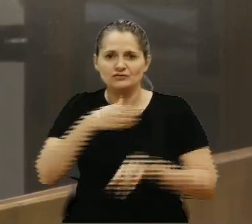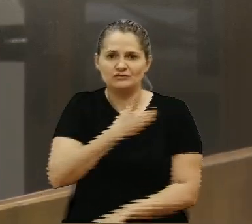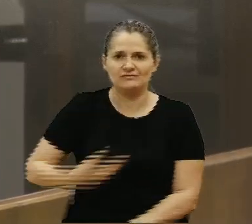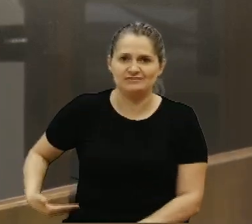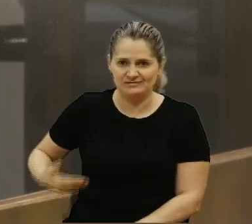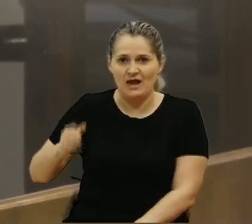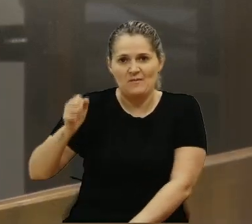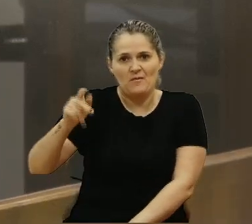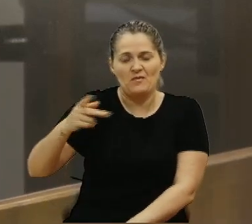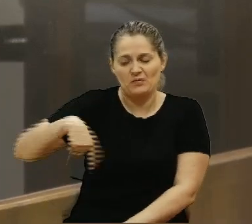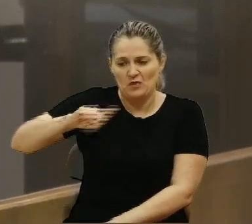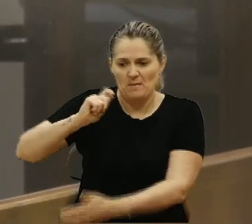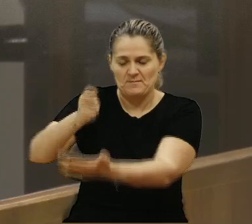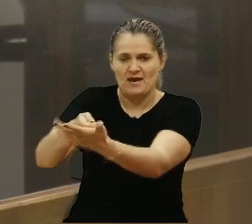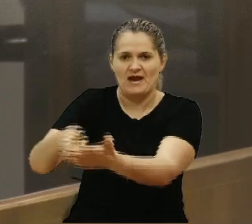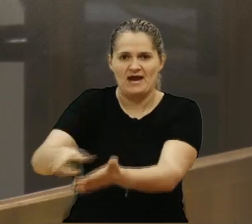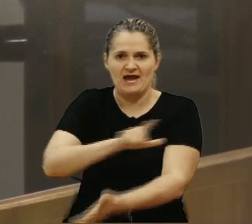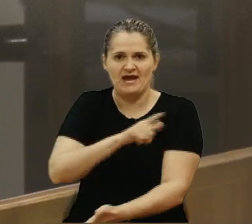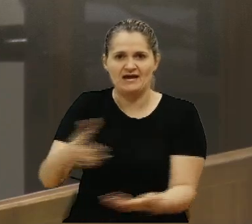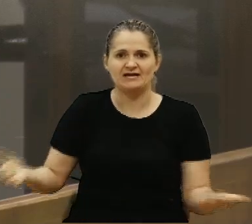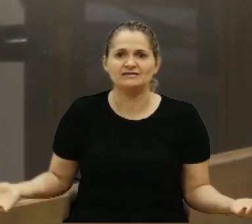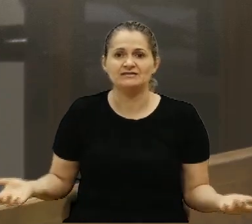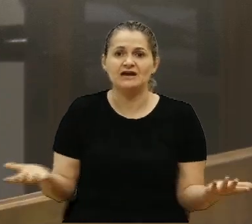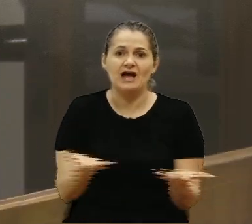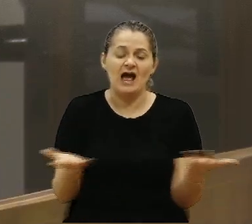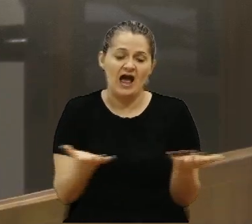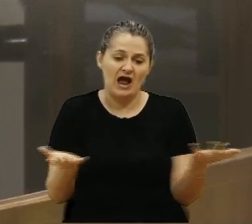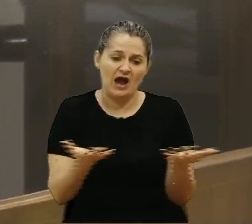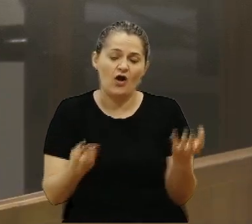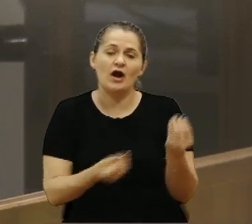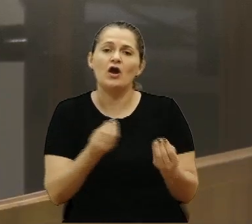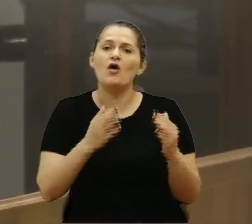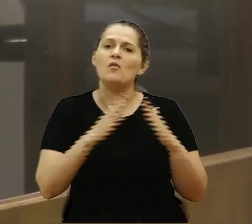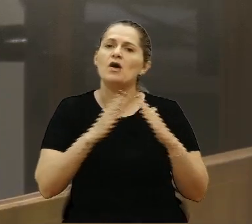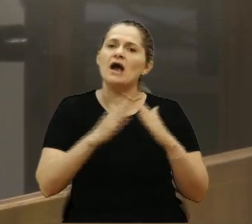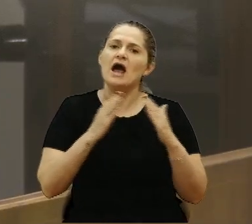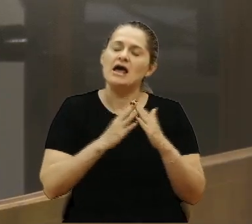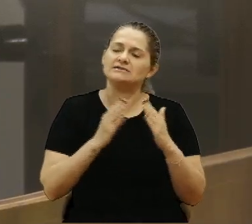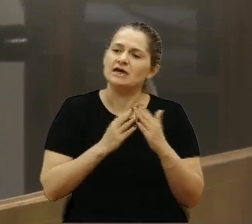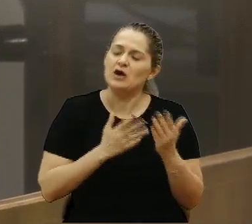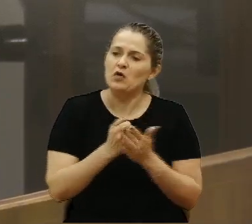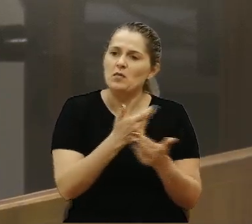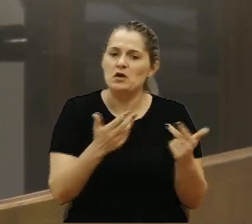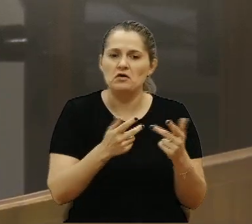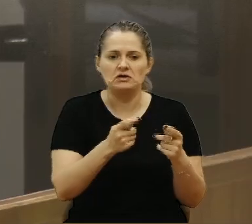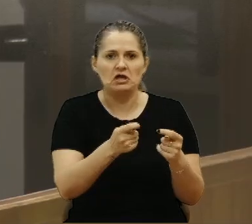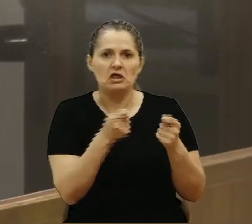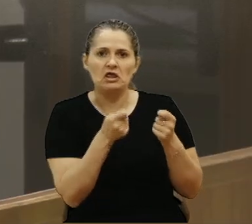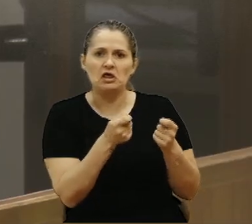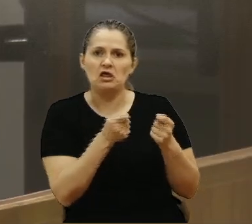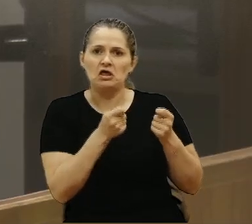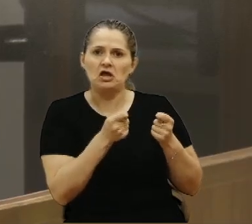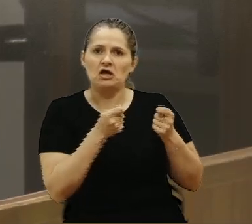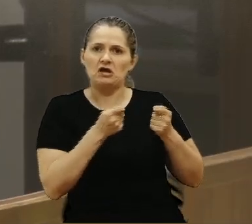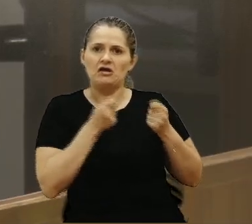nossas obrigações lá em casa de manter um padrão de vida decente. Aí a média do salário dos professores é 9 mil?